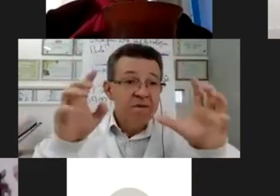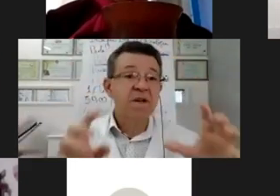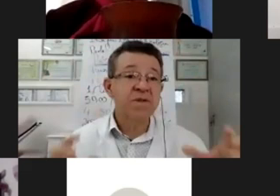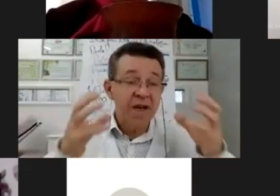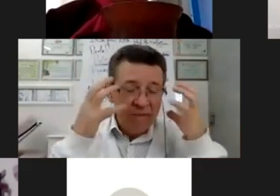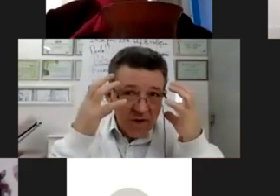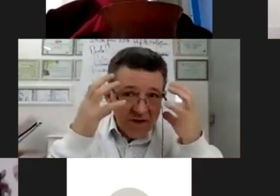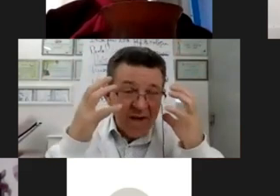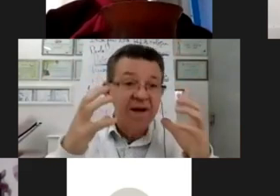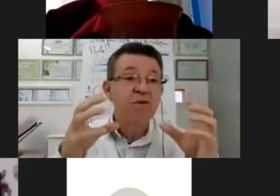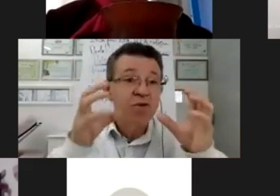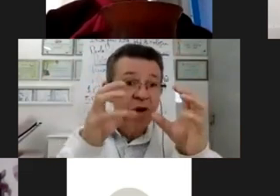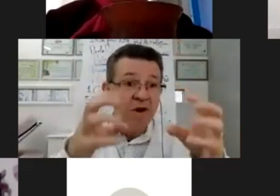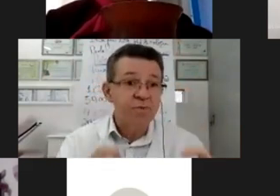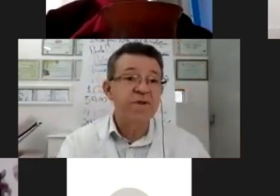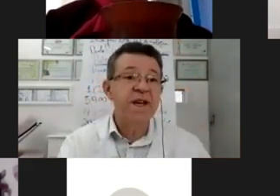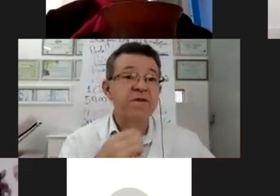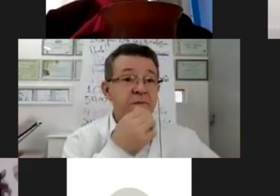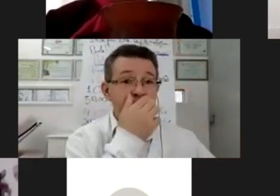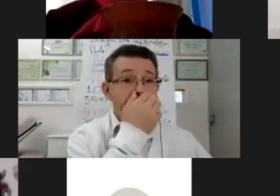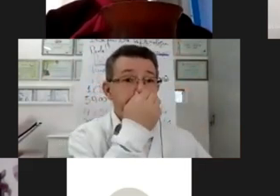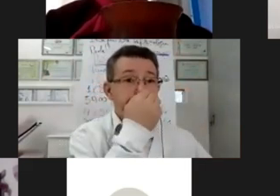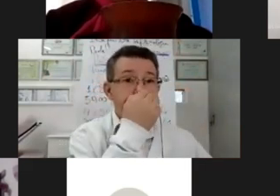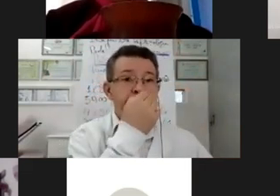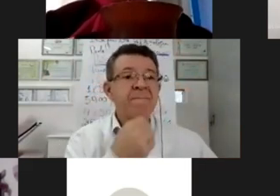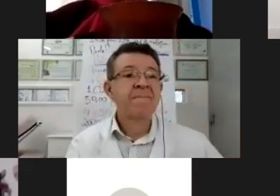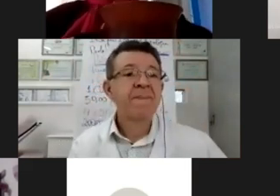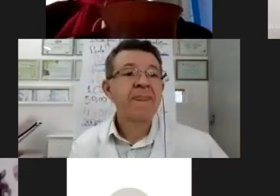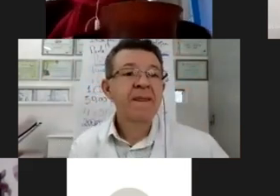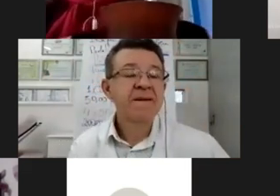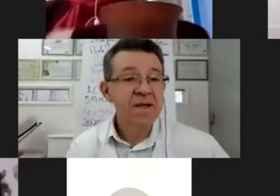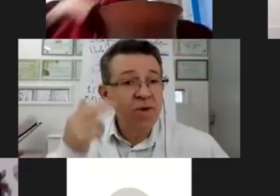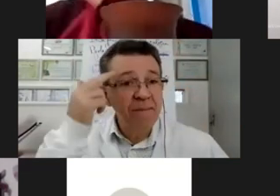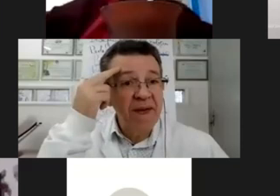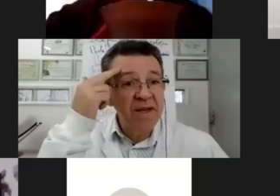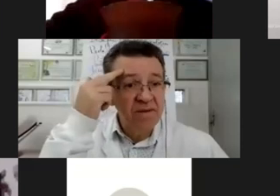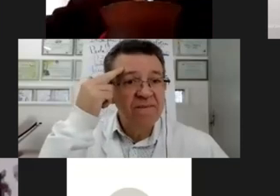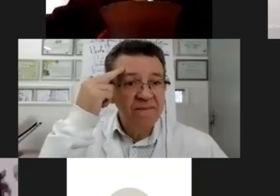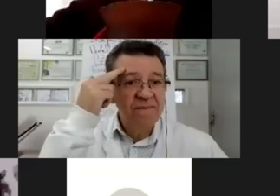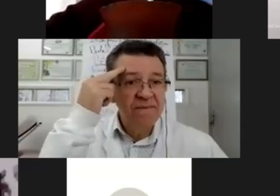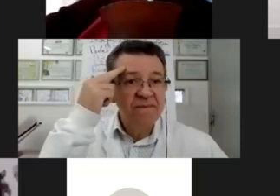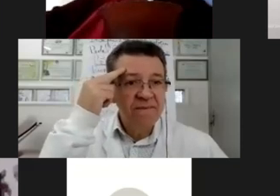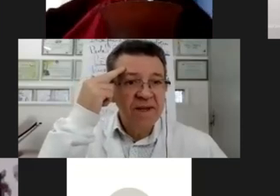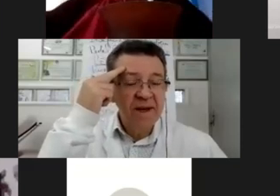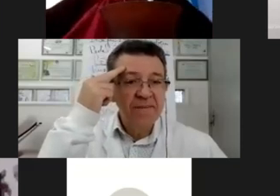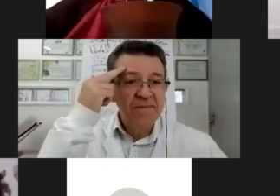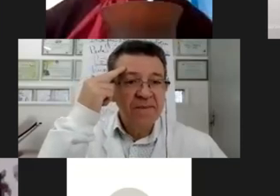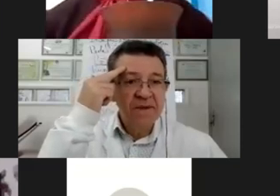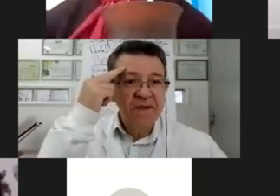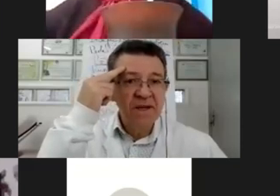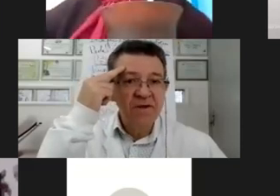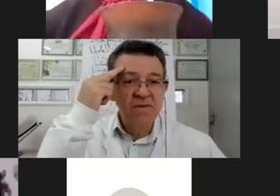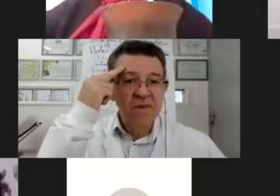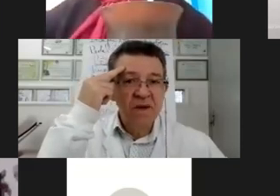renal, você consegue visualizar os órgãos por dentro? na sua mente. Claro, sim, né?